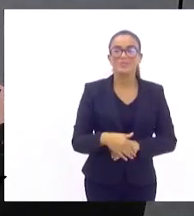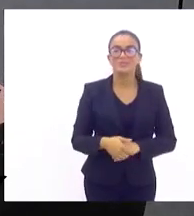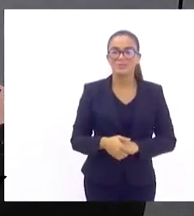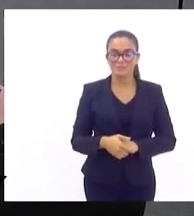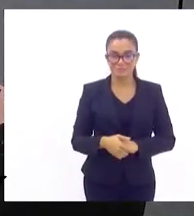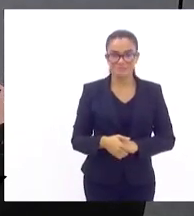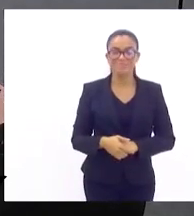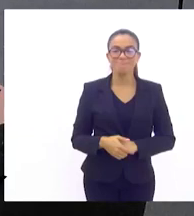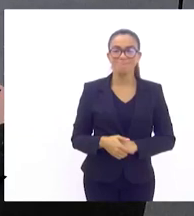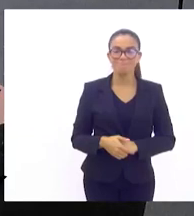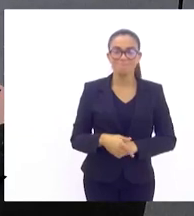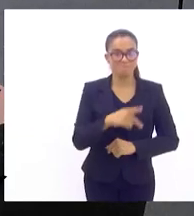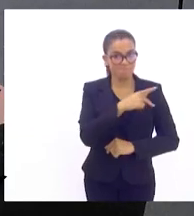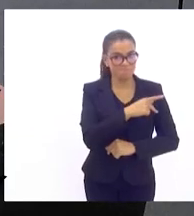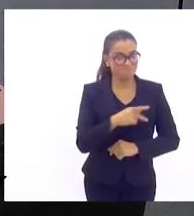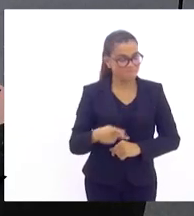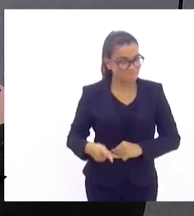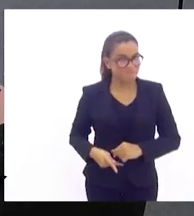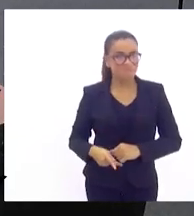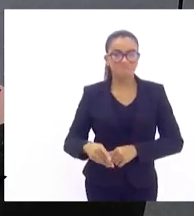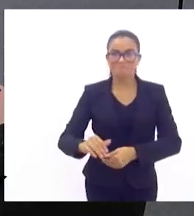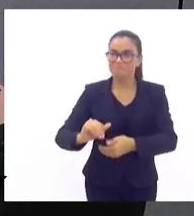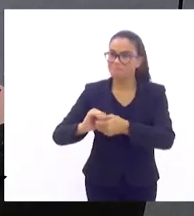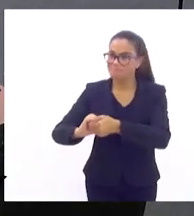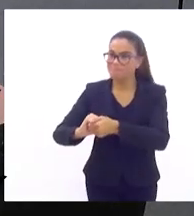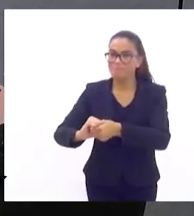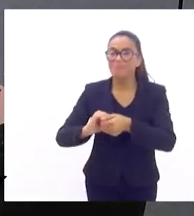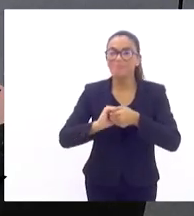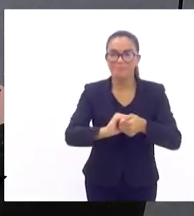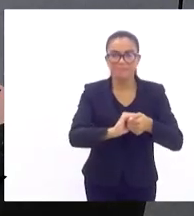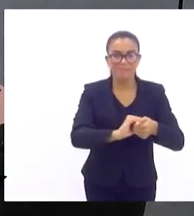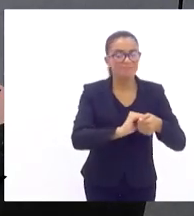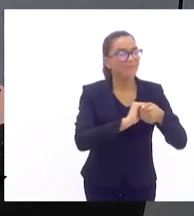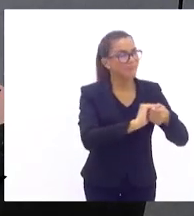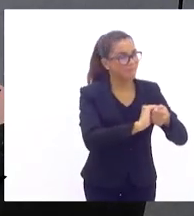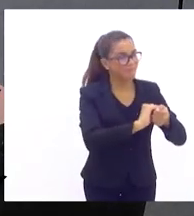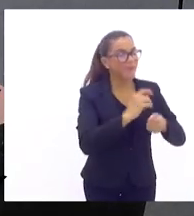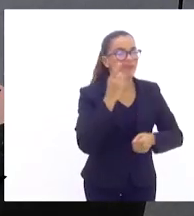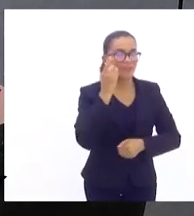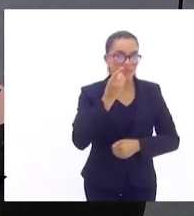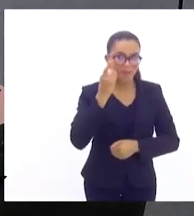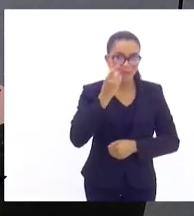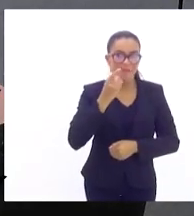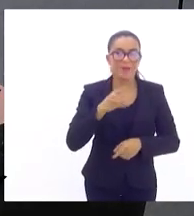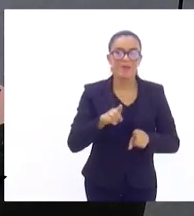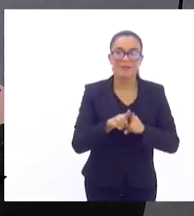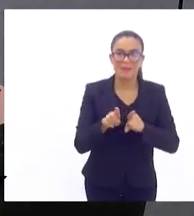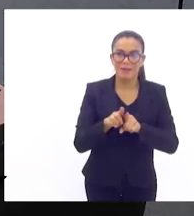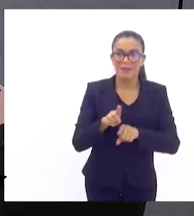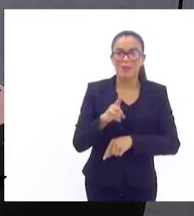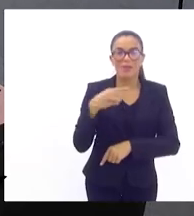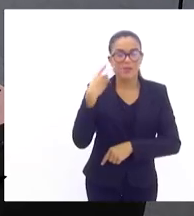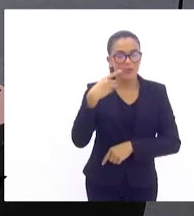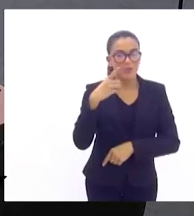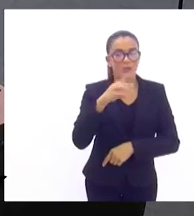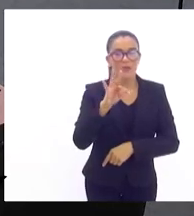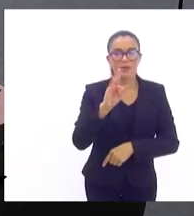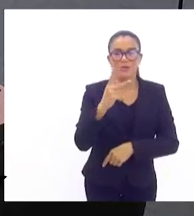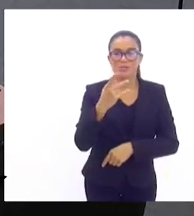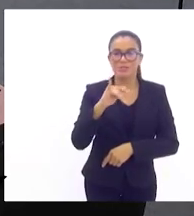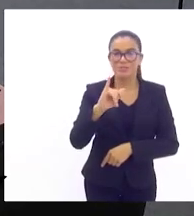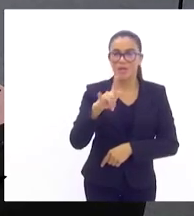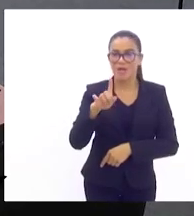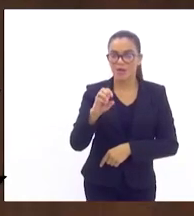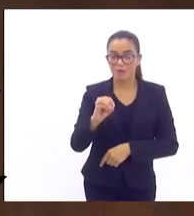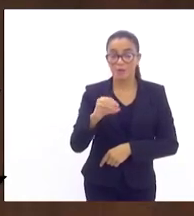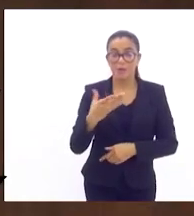excelentíssimo presidente. Aqui eu cumprimento os demais ilustres, excelentíssimos deputados, meu colega de mesa, doutor Tiago, senhores e senhoras. Bom,